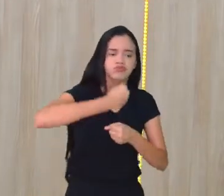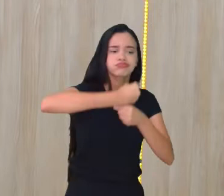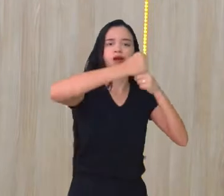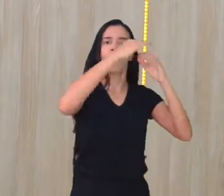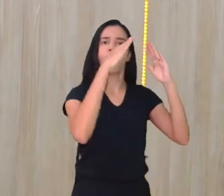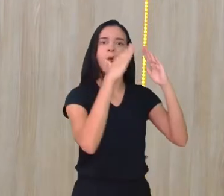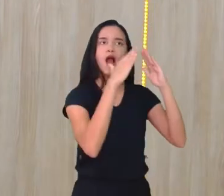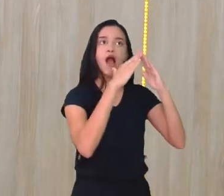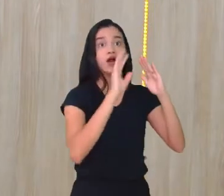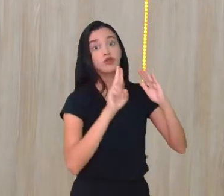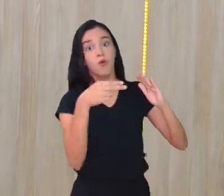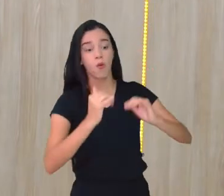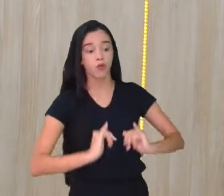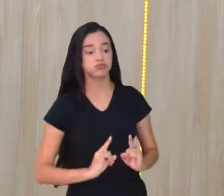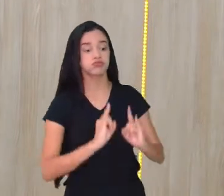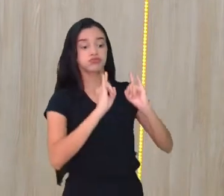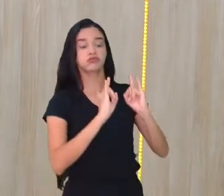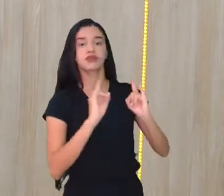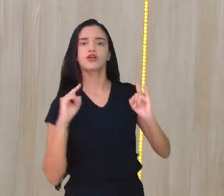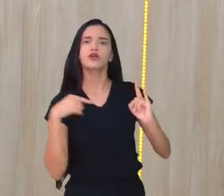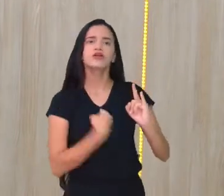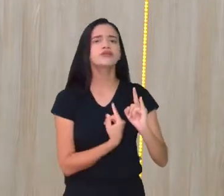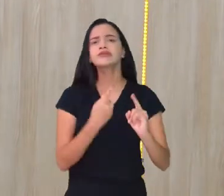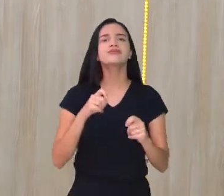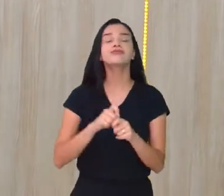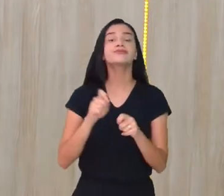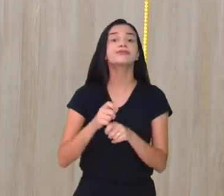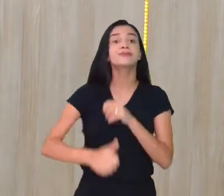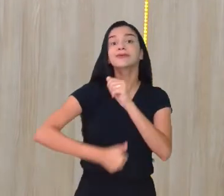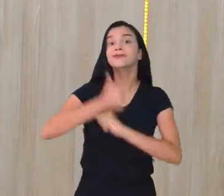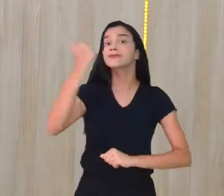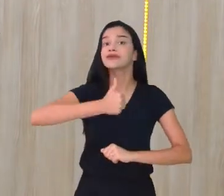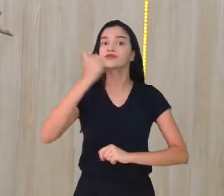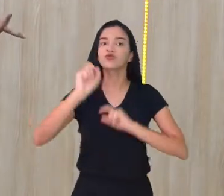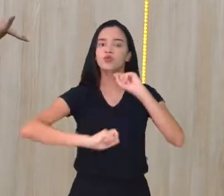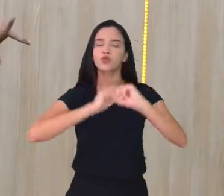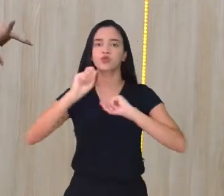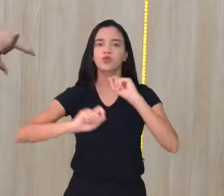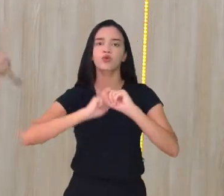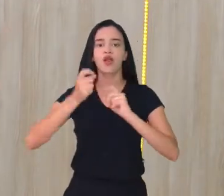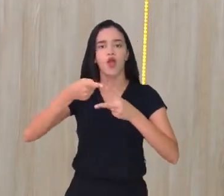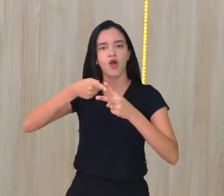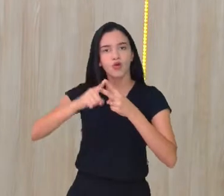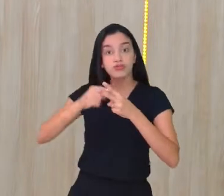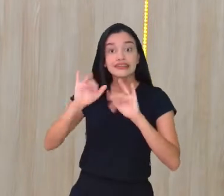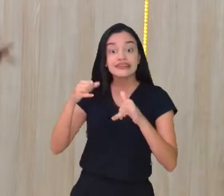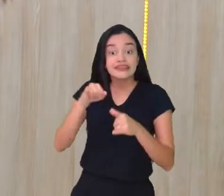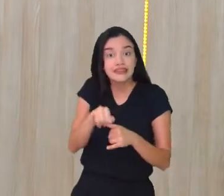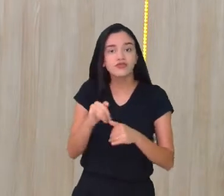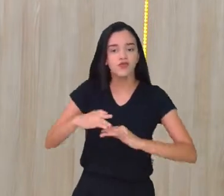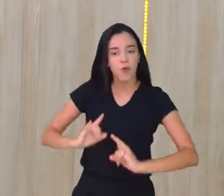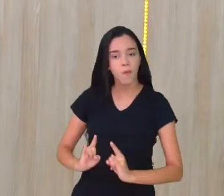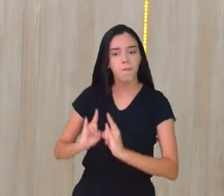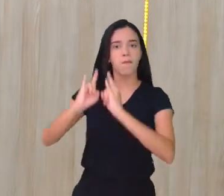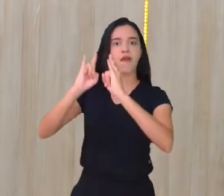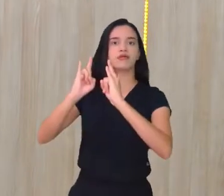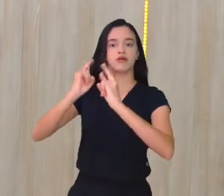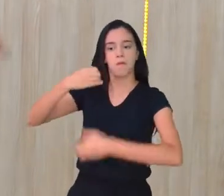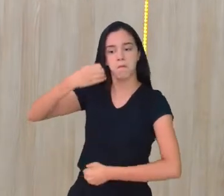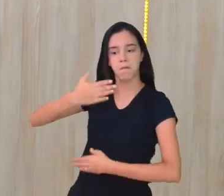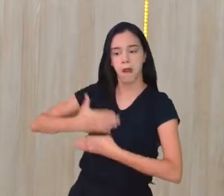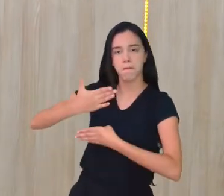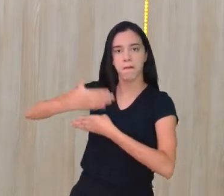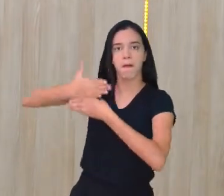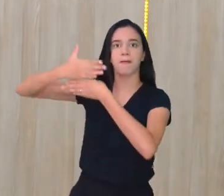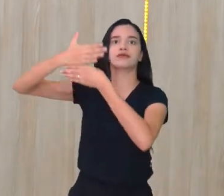construir um edifício. O que é que a gente faz primeiro? Chega lá os equipamentos e começa o quê? Se for um prédio, um edifício, vão bater estacas, né?